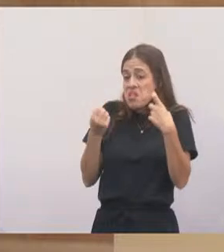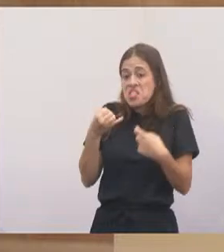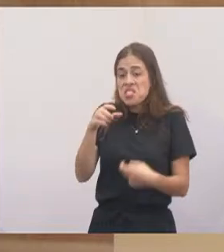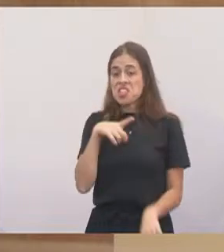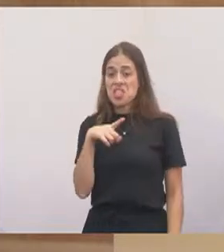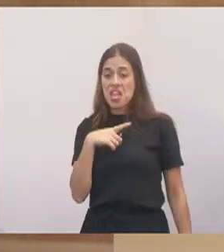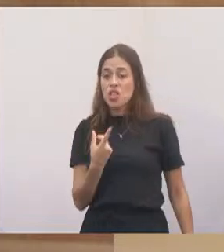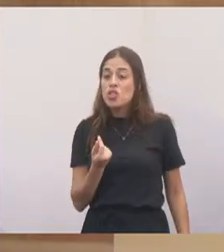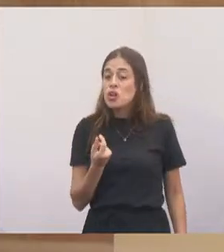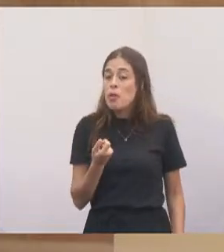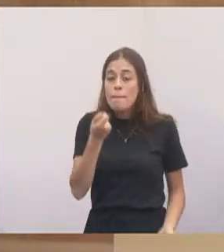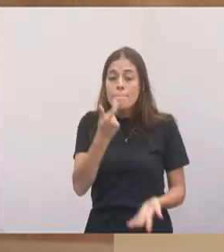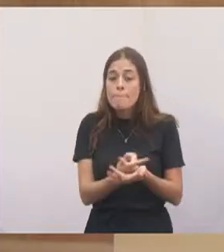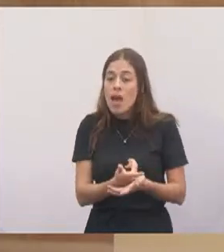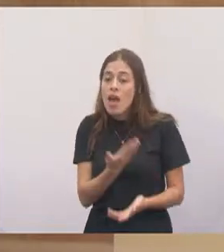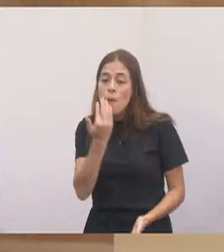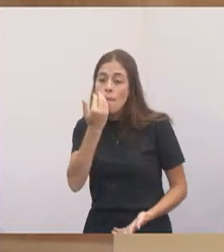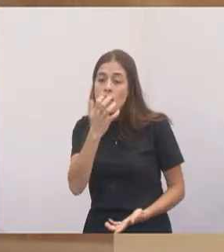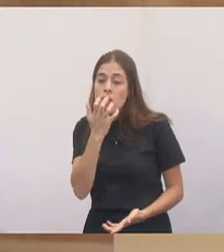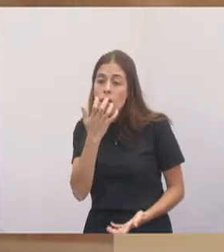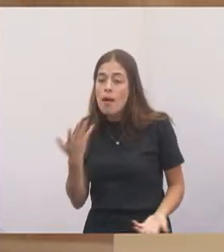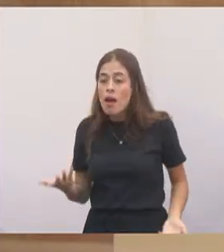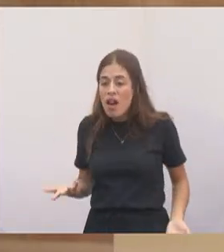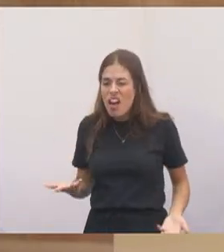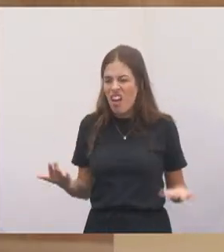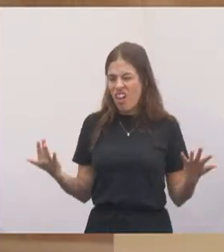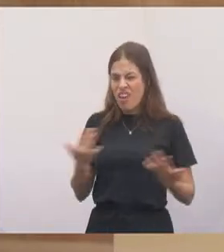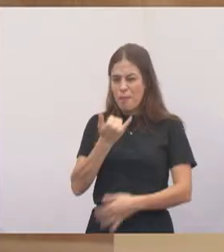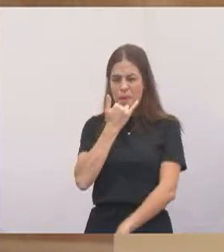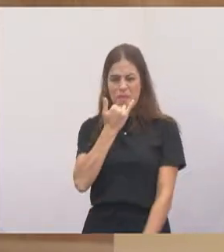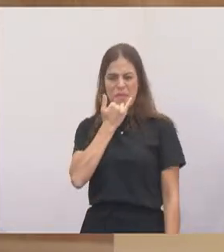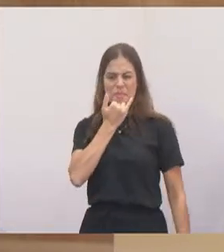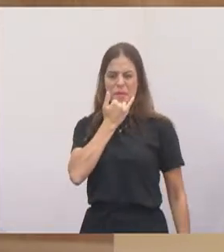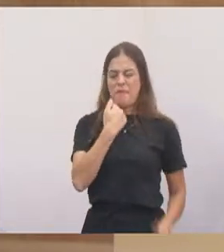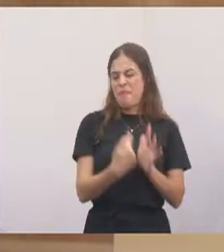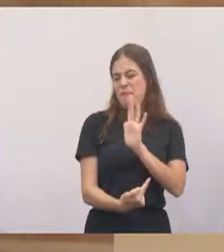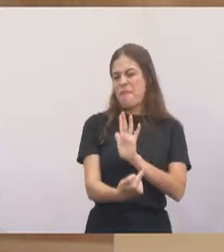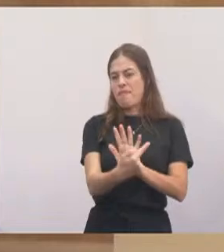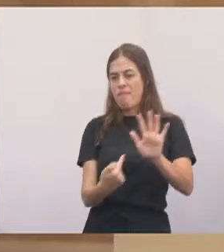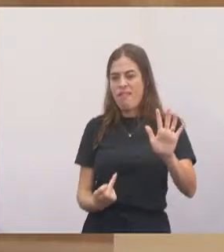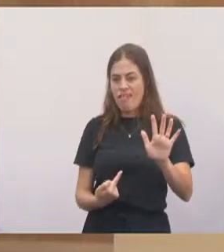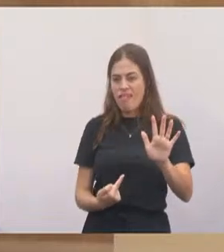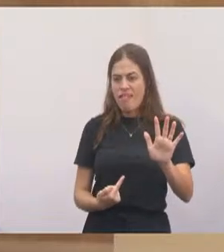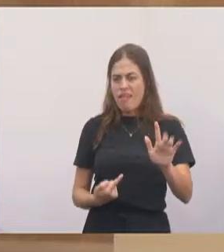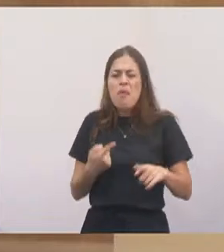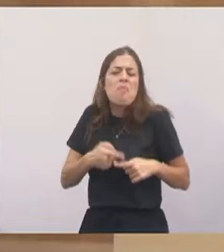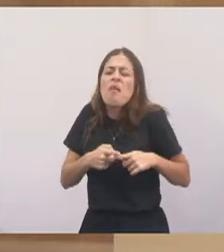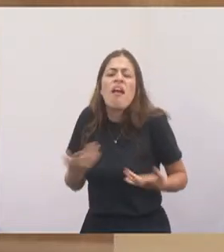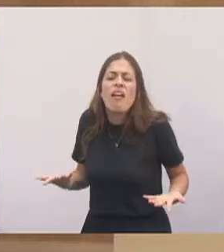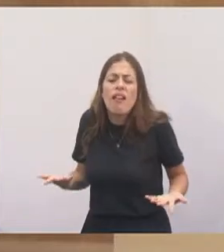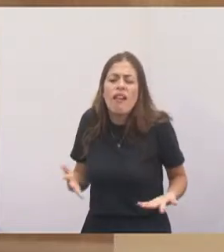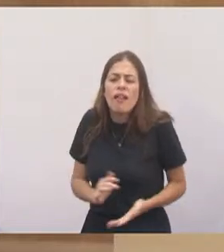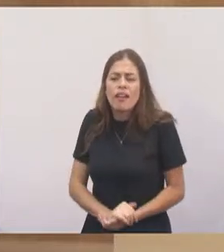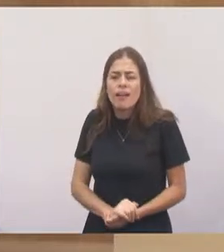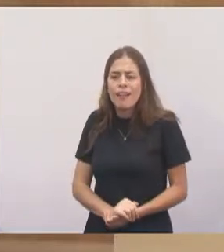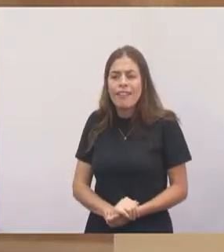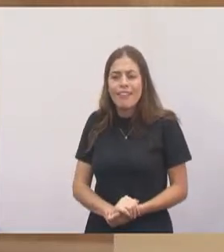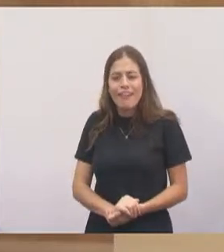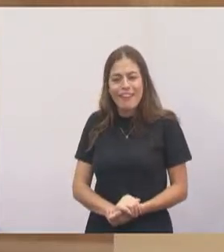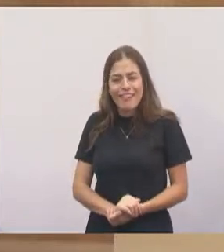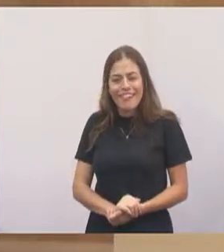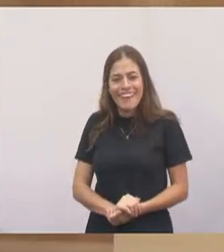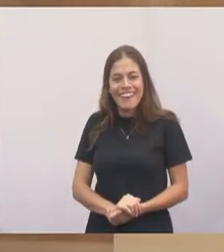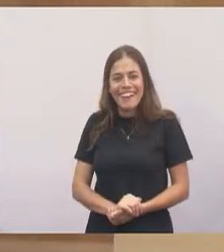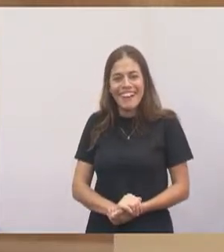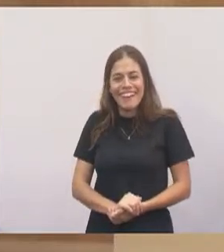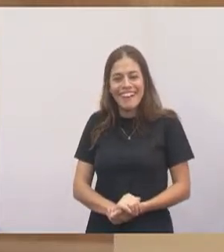ração desses animais. Agora vem com essa desculpa esfarrapada que está vetando isso aqui. Por causa de quê? Está